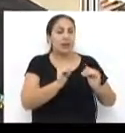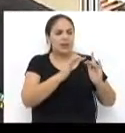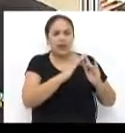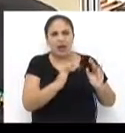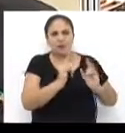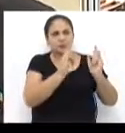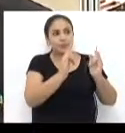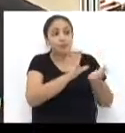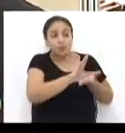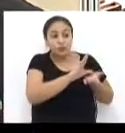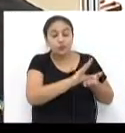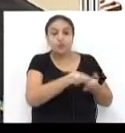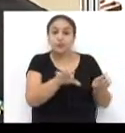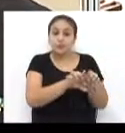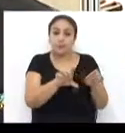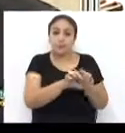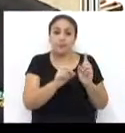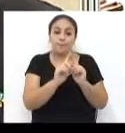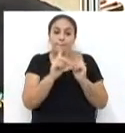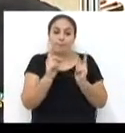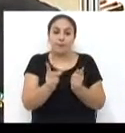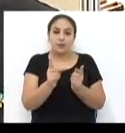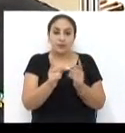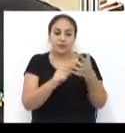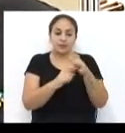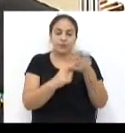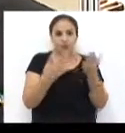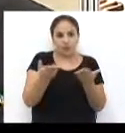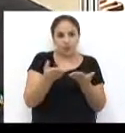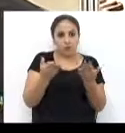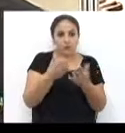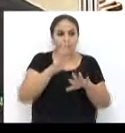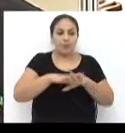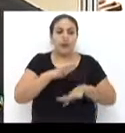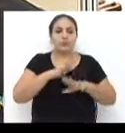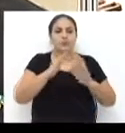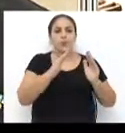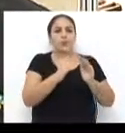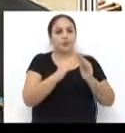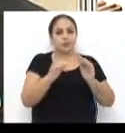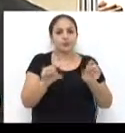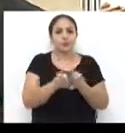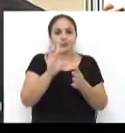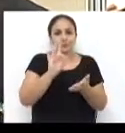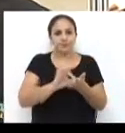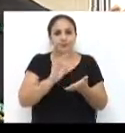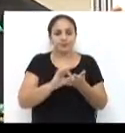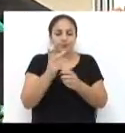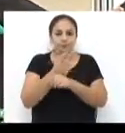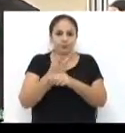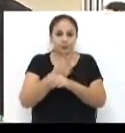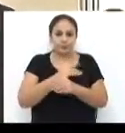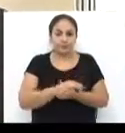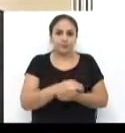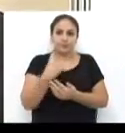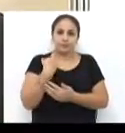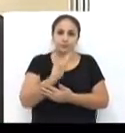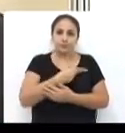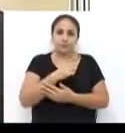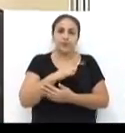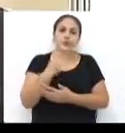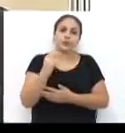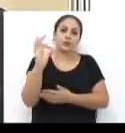para investimento também. Mas a feira hoje está mais para moradia mesmo, que é que está sendo a procura.